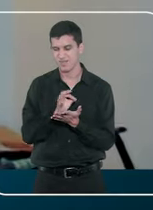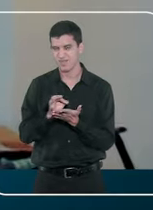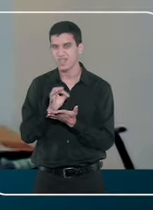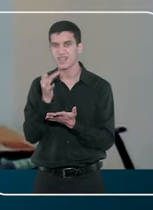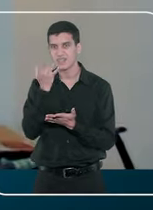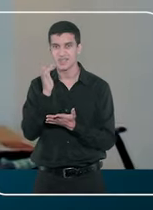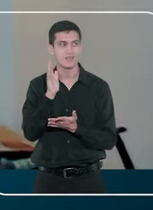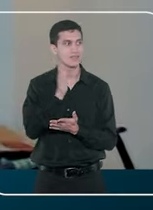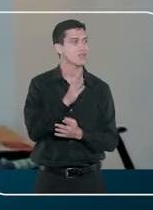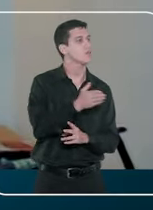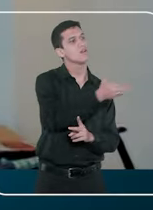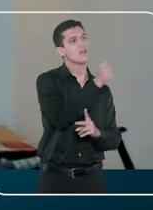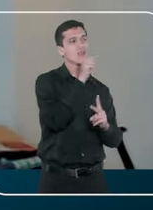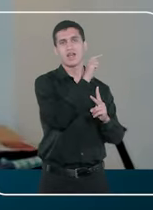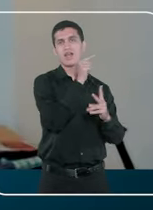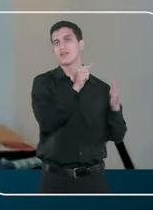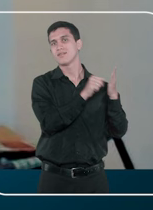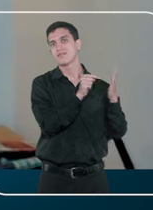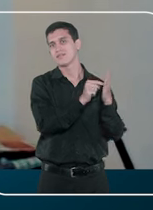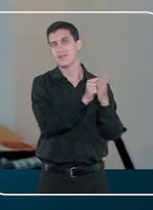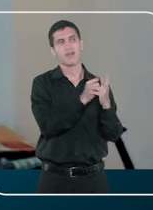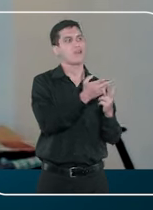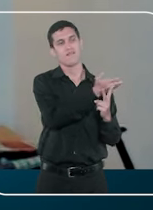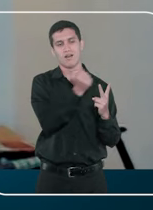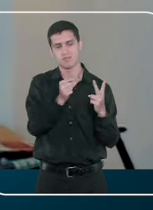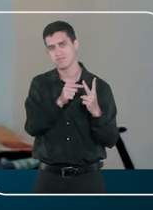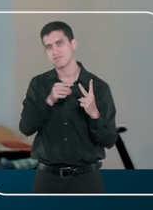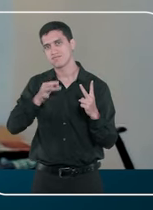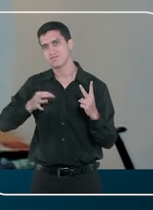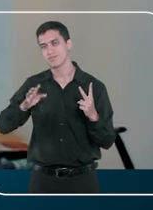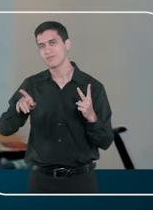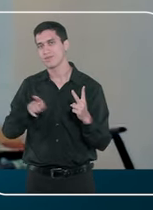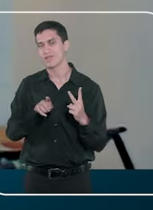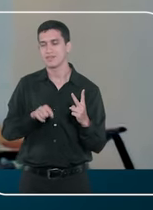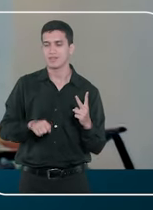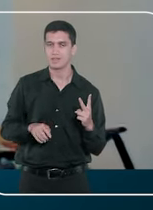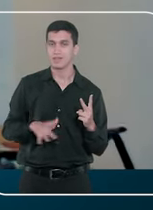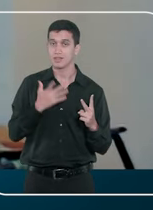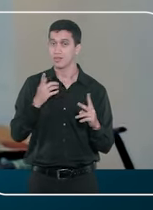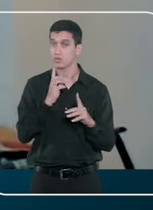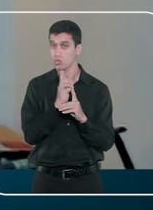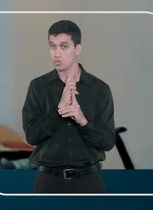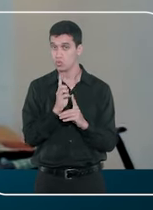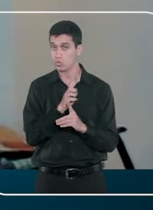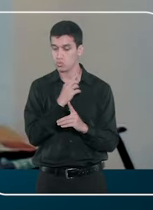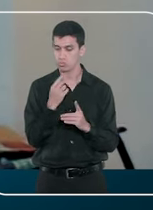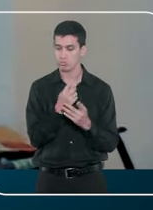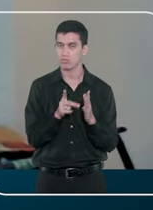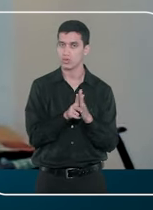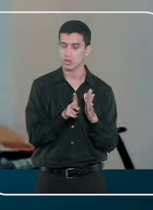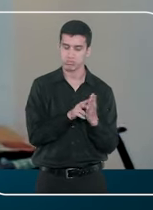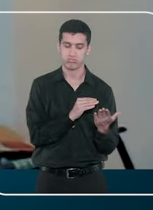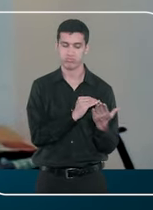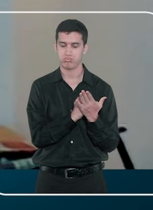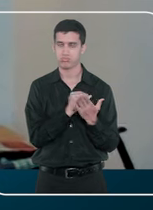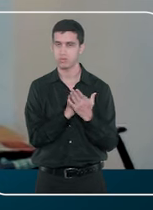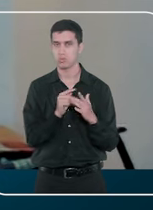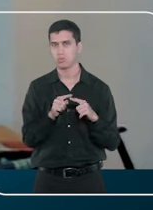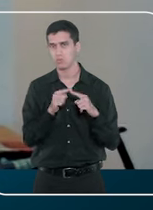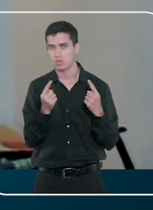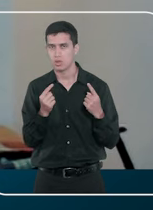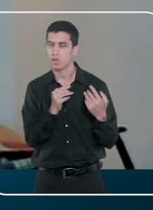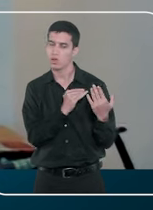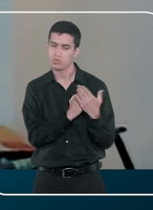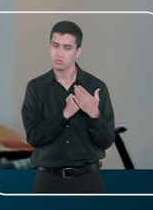fazendo uma chamada de Correio. Mas a sofisticação da figura da colaboração, por meio do qual benefícios